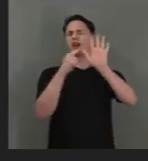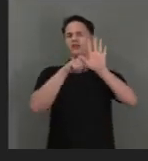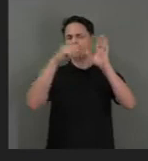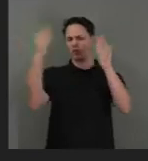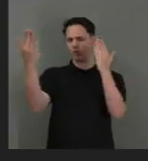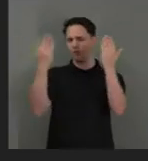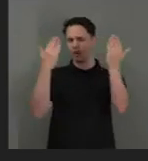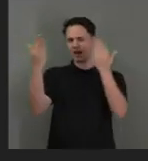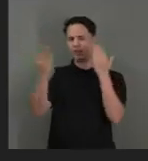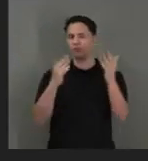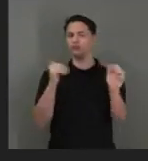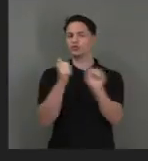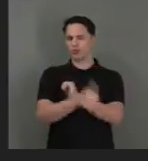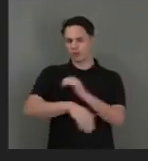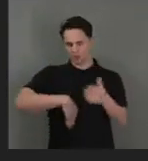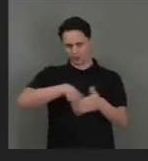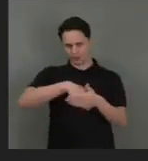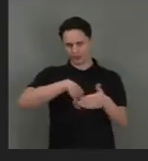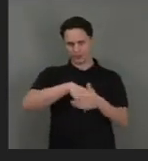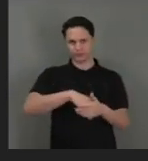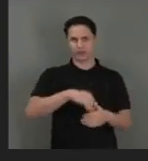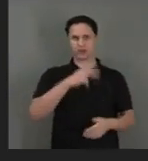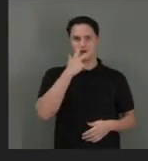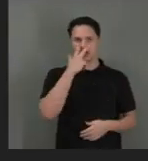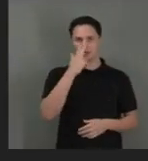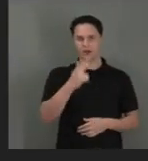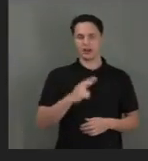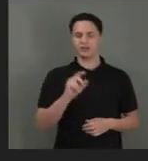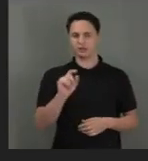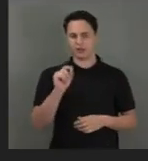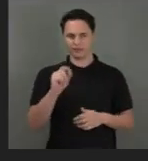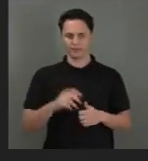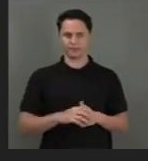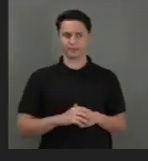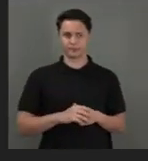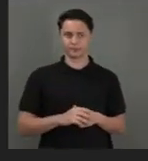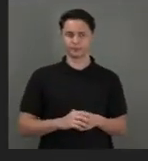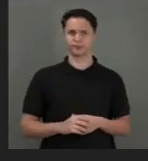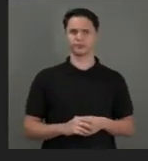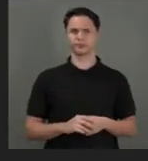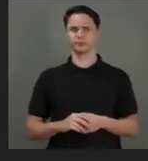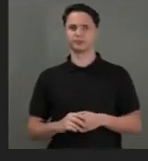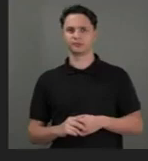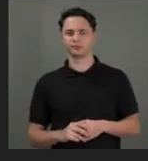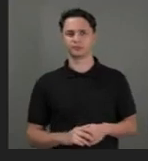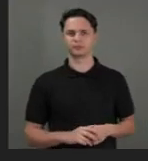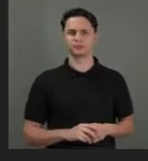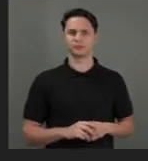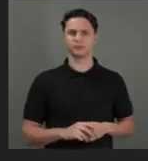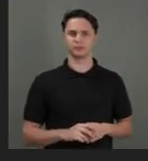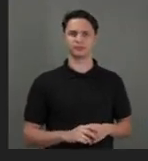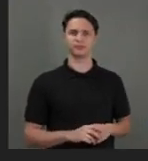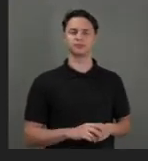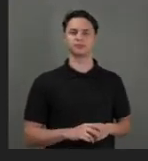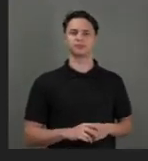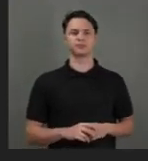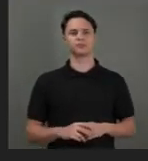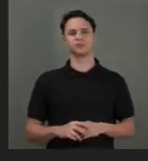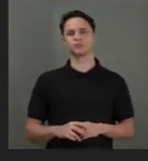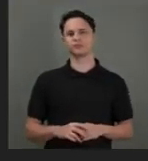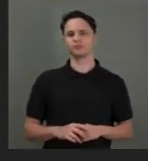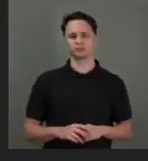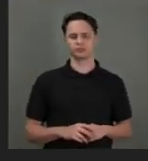um dos times só aceitasse fazer o jogo decisivo se pudesse escalar o time adversário. É